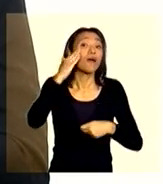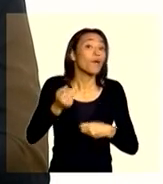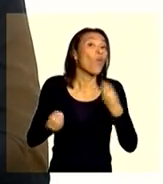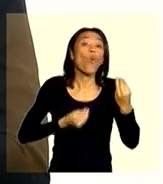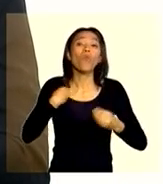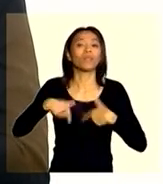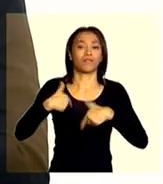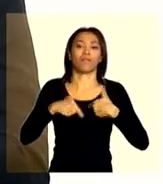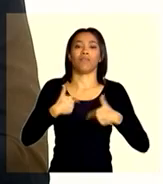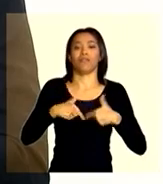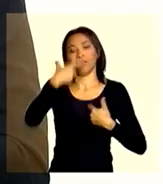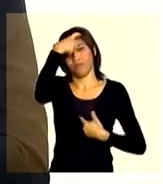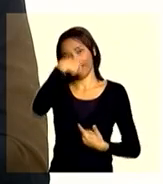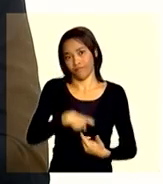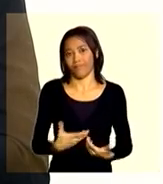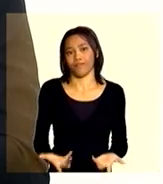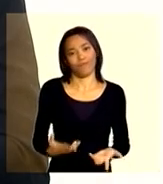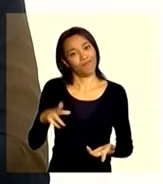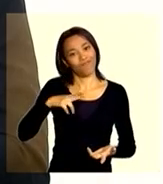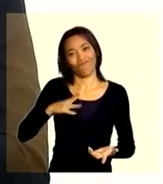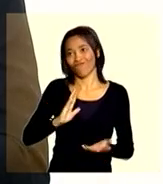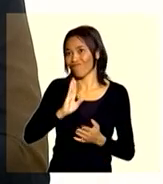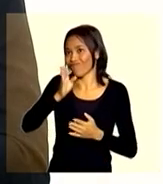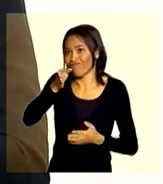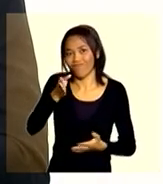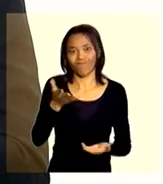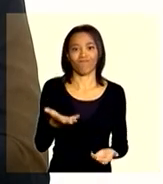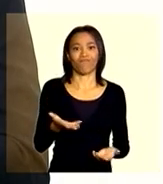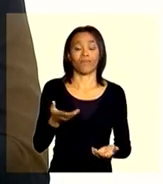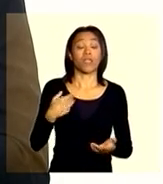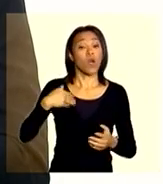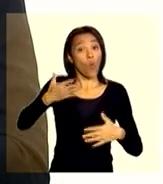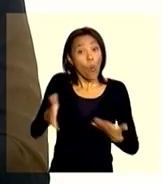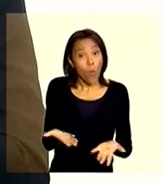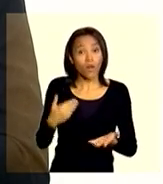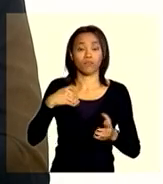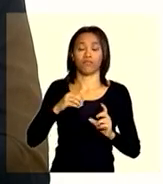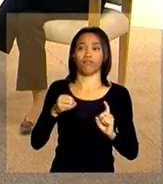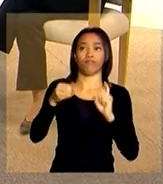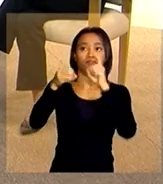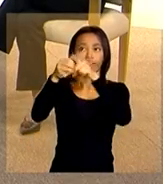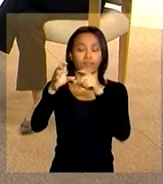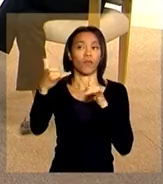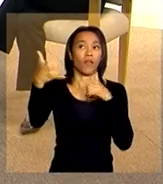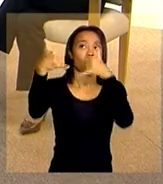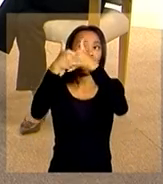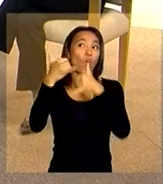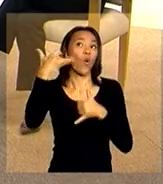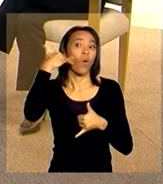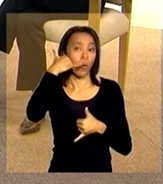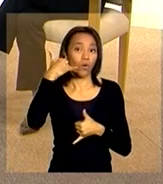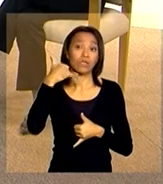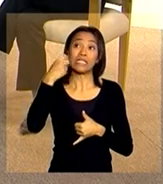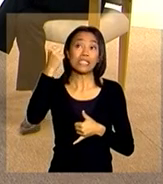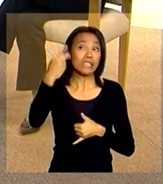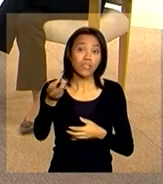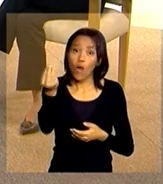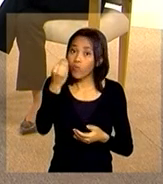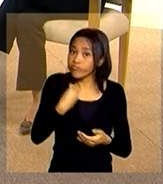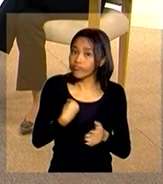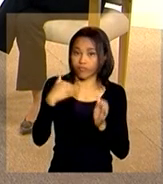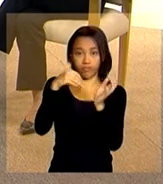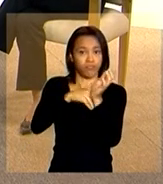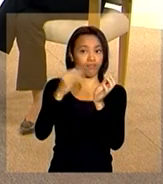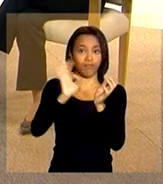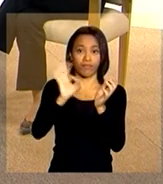exercendo tal função então ao fazer essa vinculação entre em contato com caso não receba a senha entre em